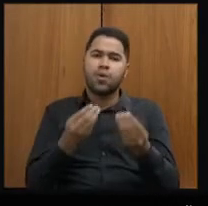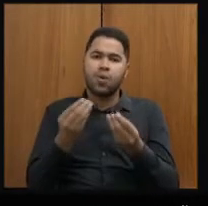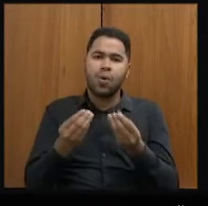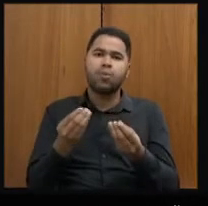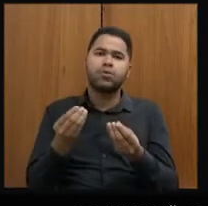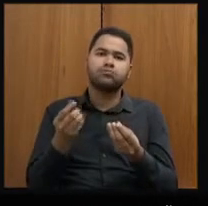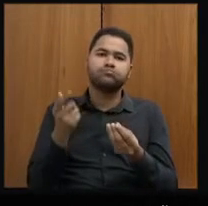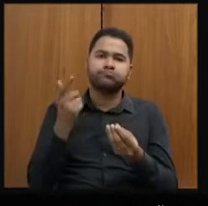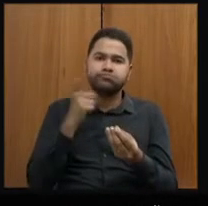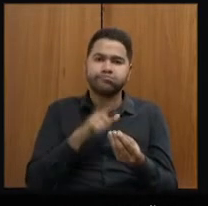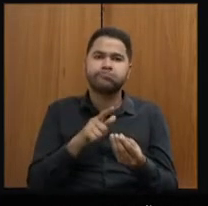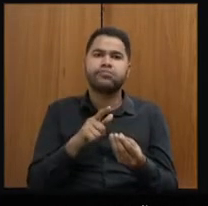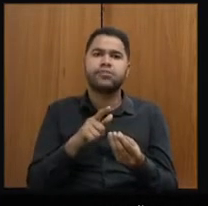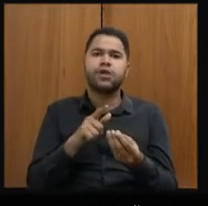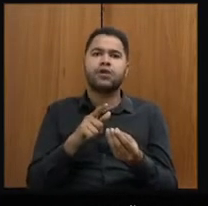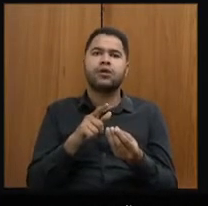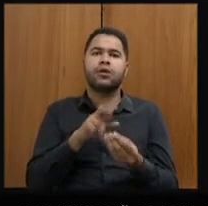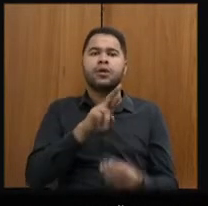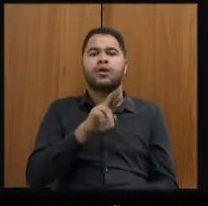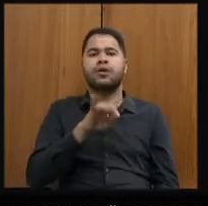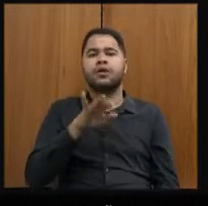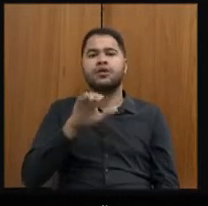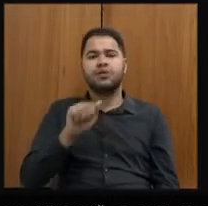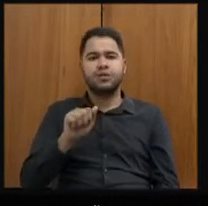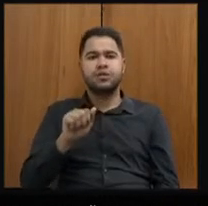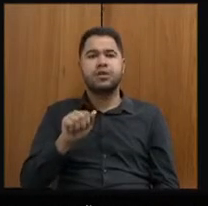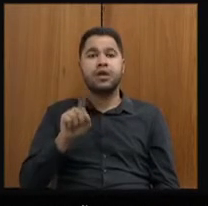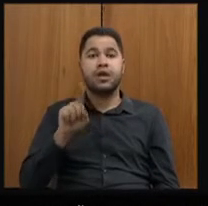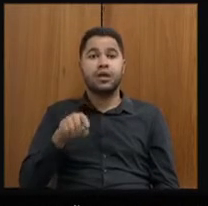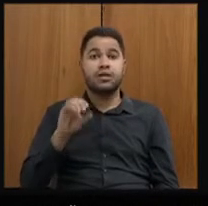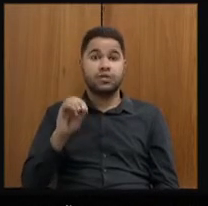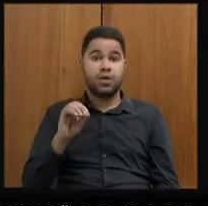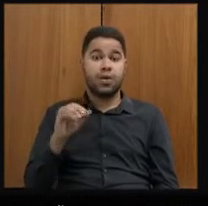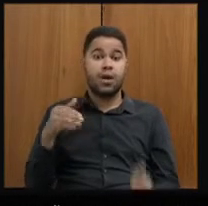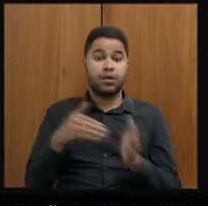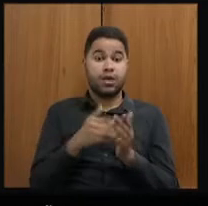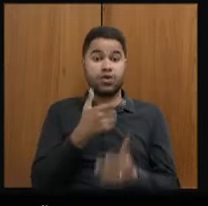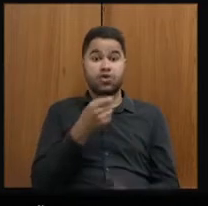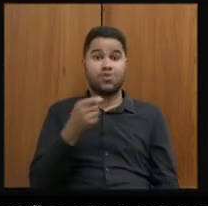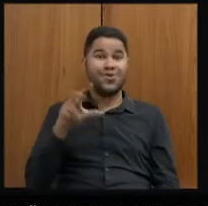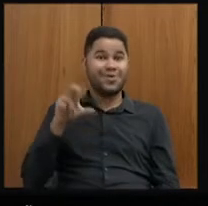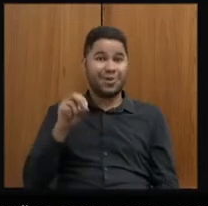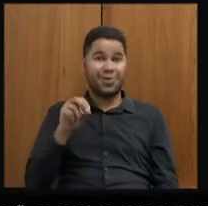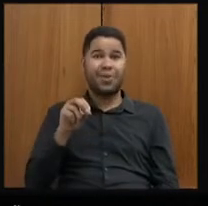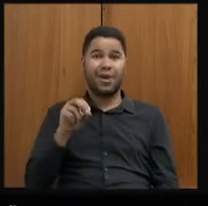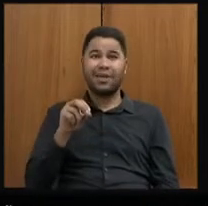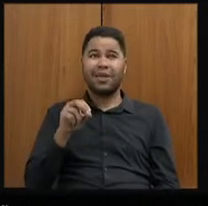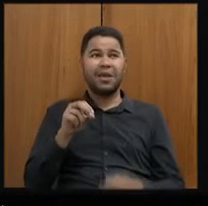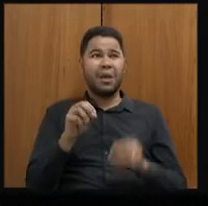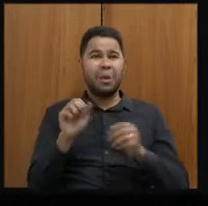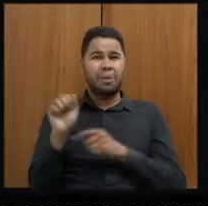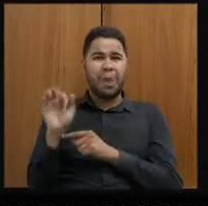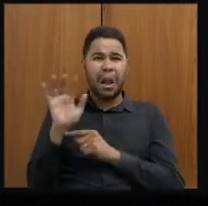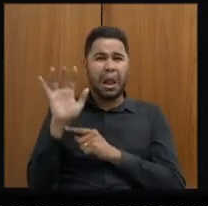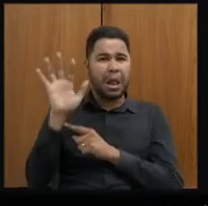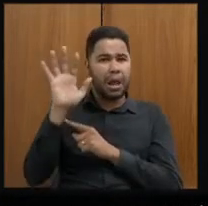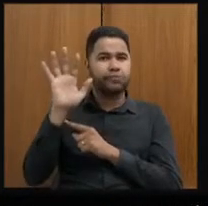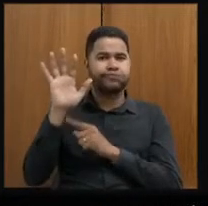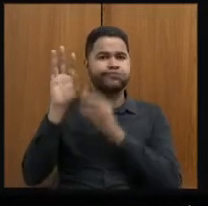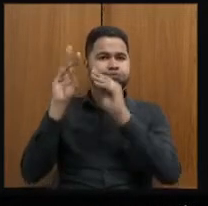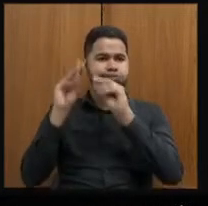aderimos aí ao Rei se zero né até 2050 nós vamos ter que eliminar todas essas emissões líquidas